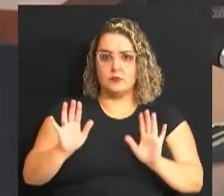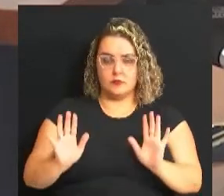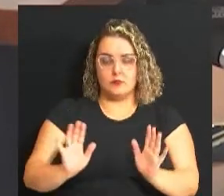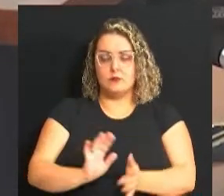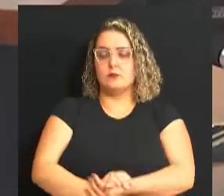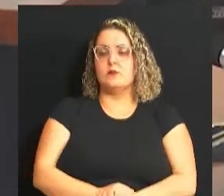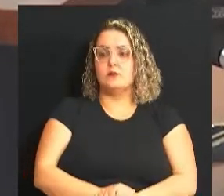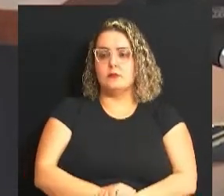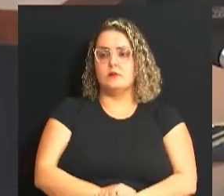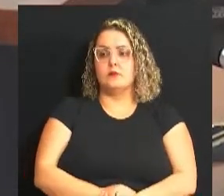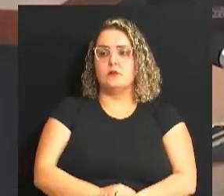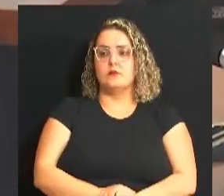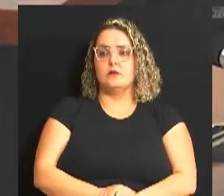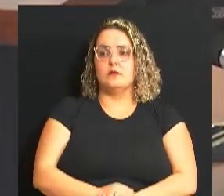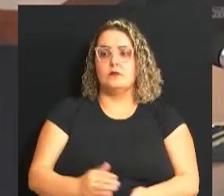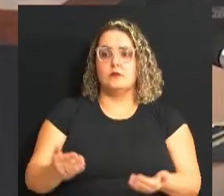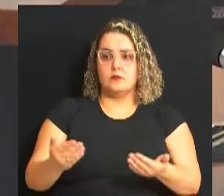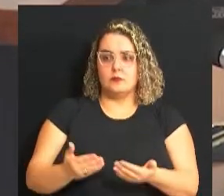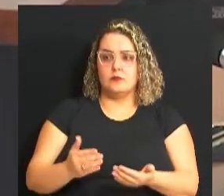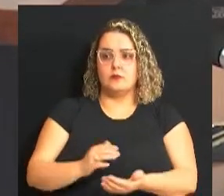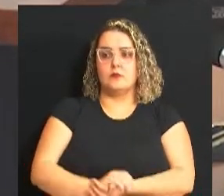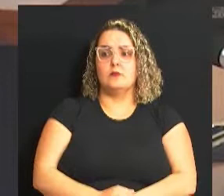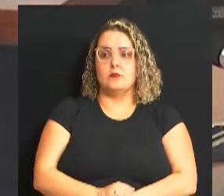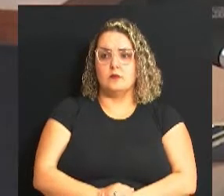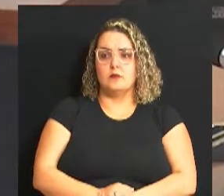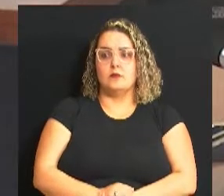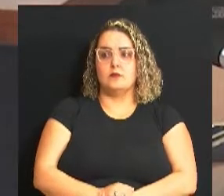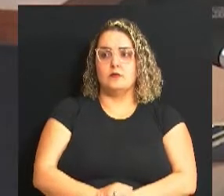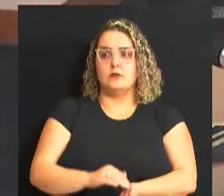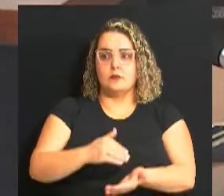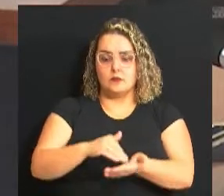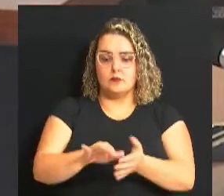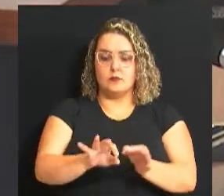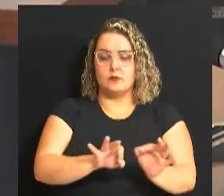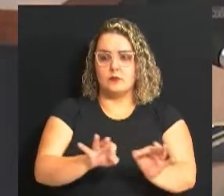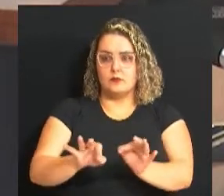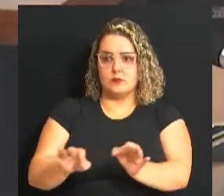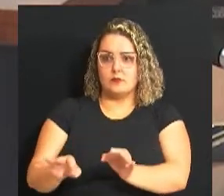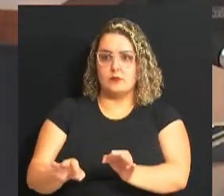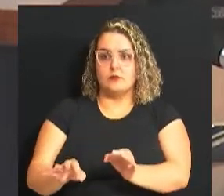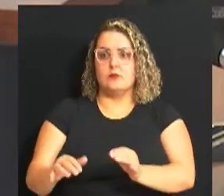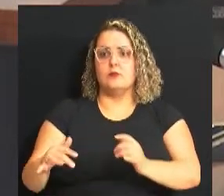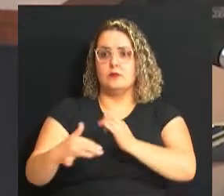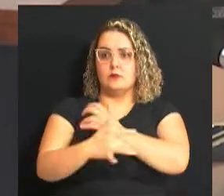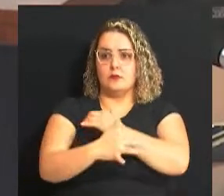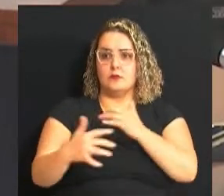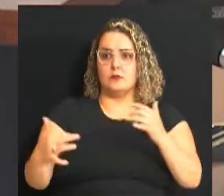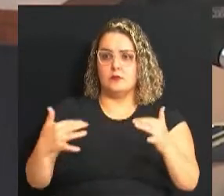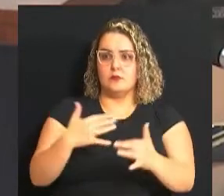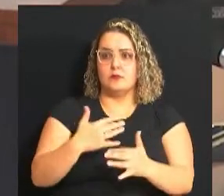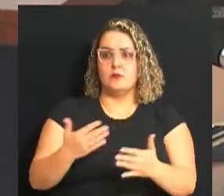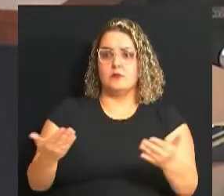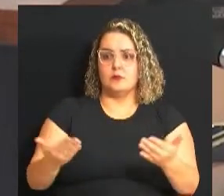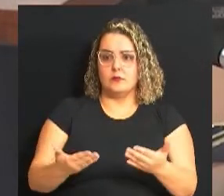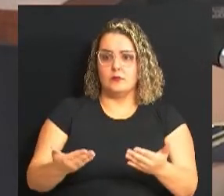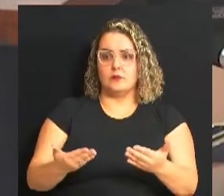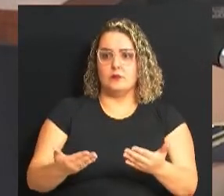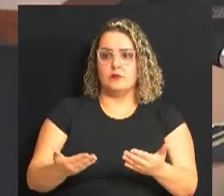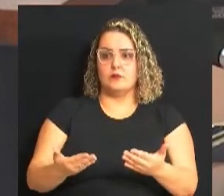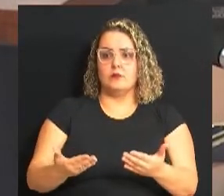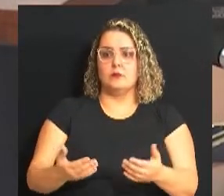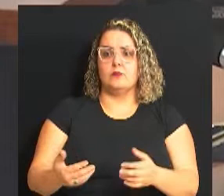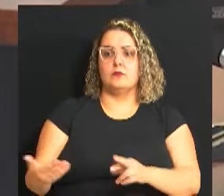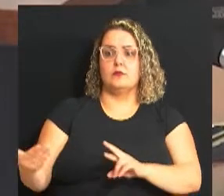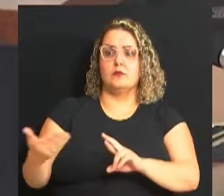A palavra será passada na sequência para a Secretaria de Planejamento e Urbanismo, que hoje, representando a